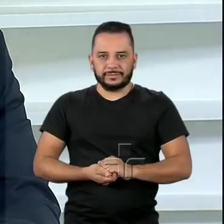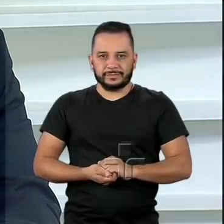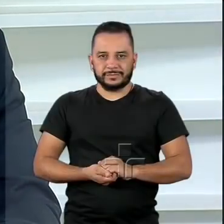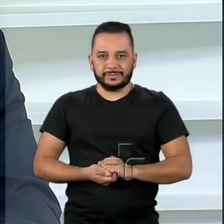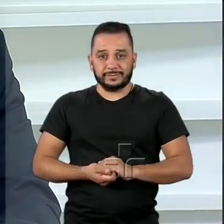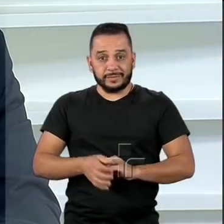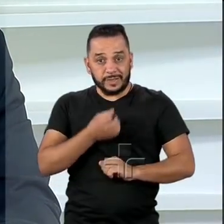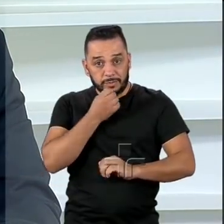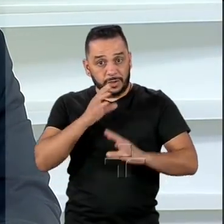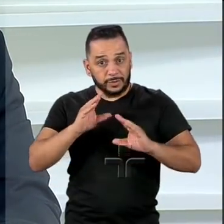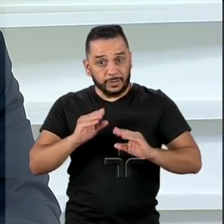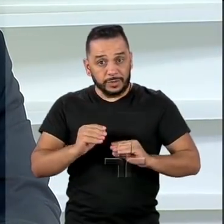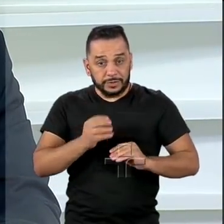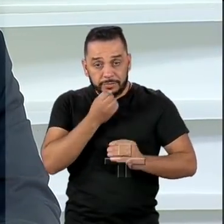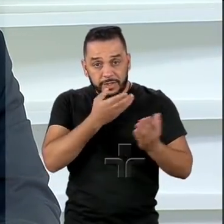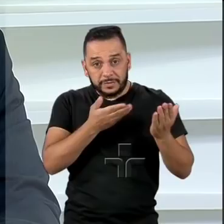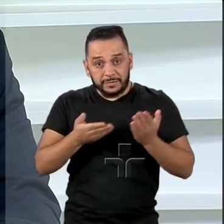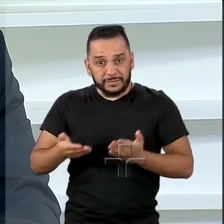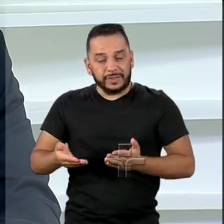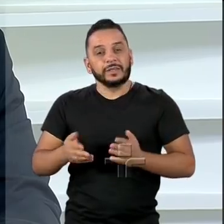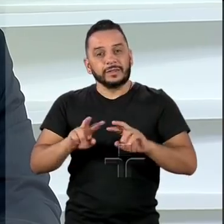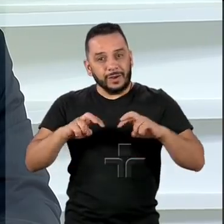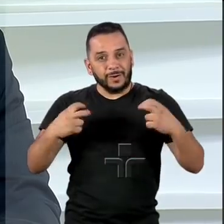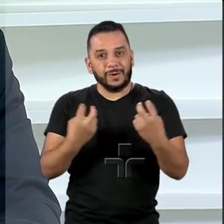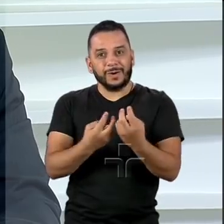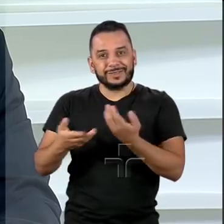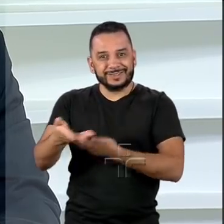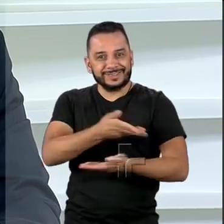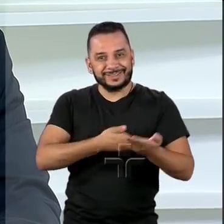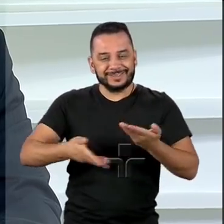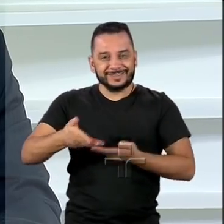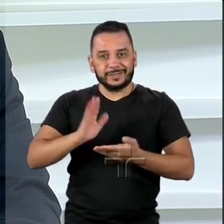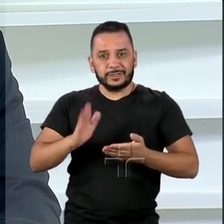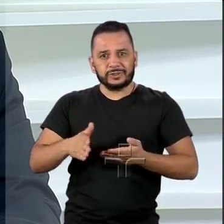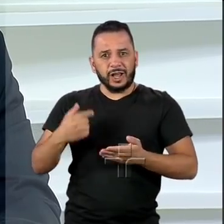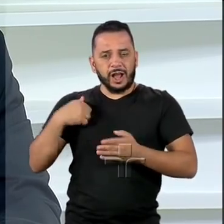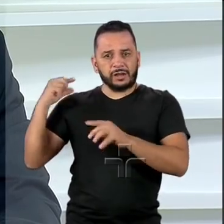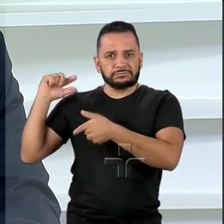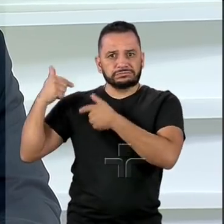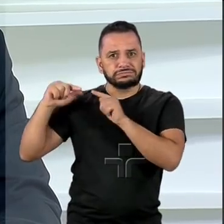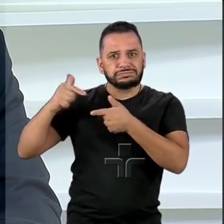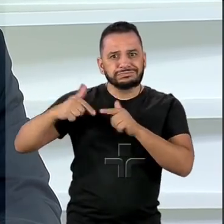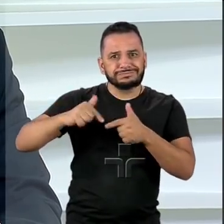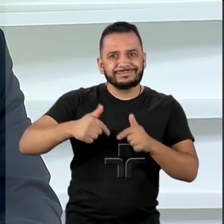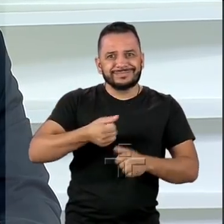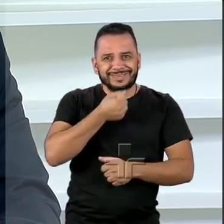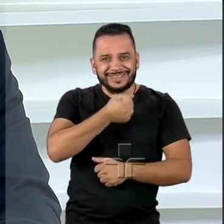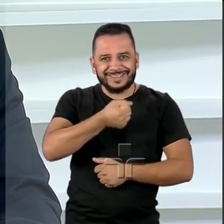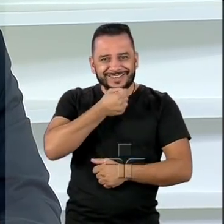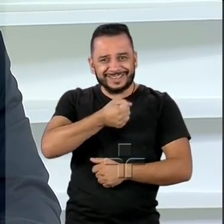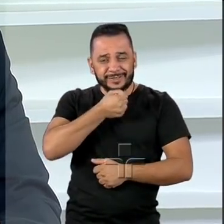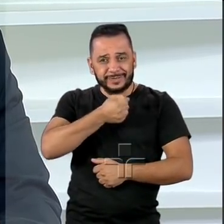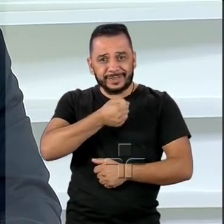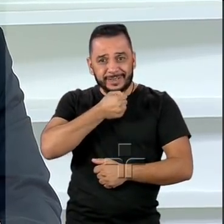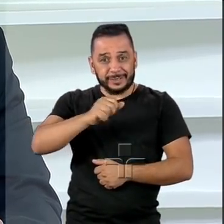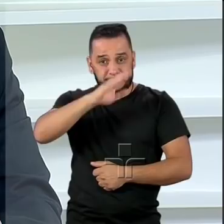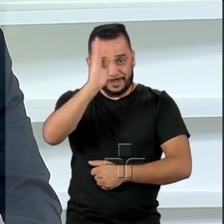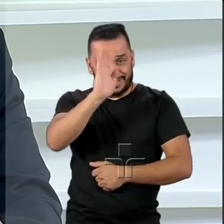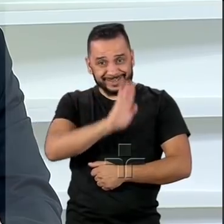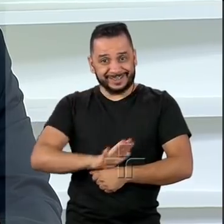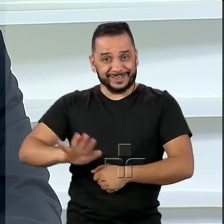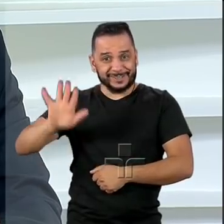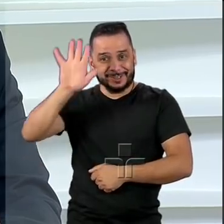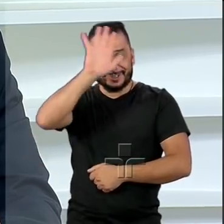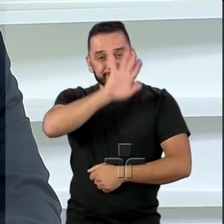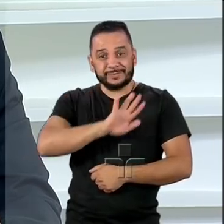Boa noite, bem-vindos a mais este Roda Viva, o mais tradicional programa de entrevistas da TV brasileira. No programa